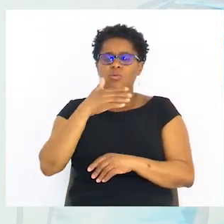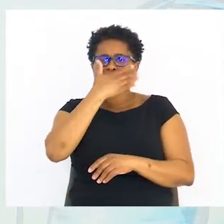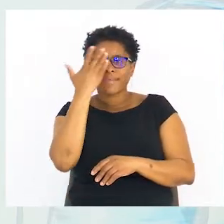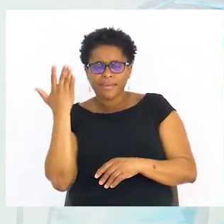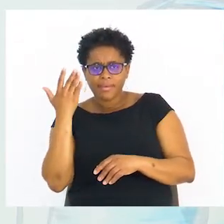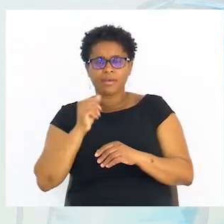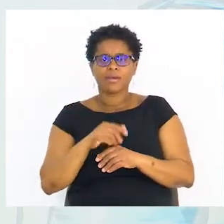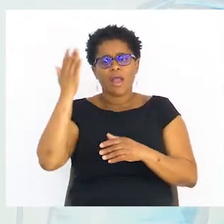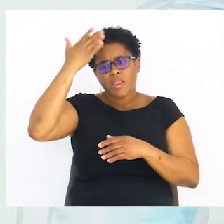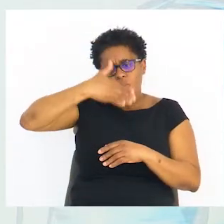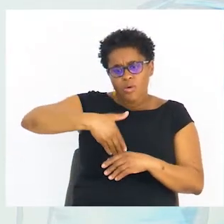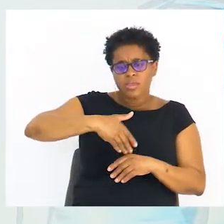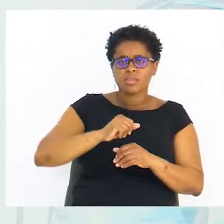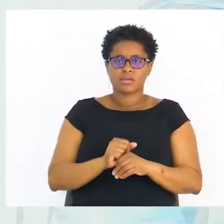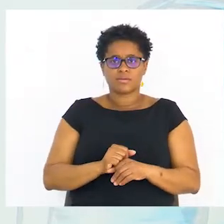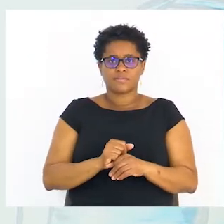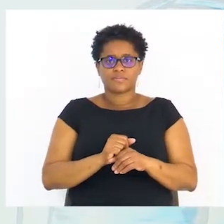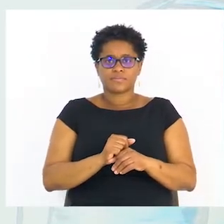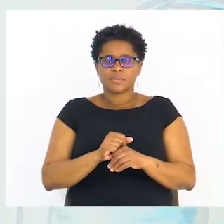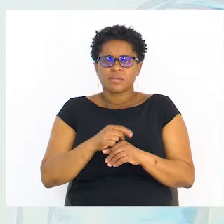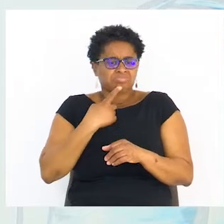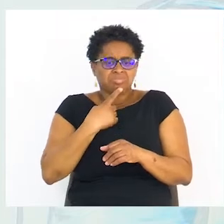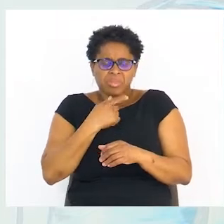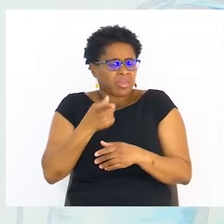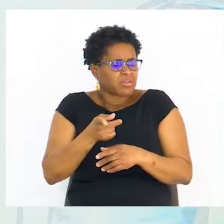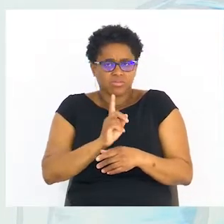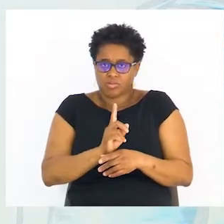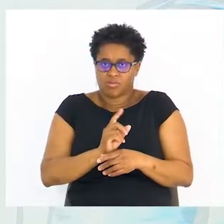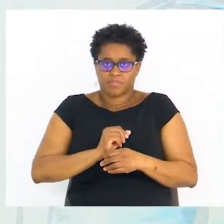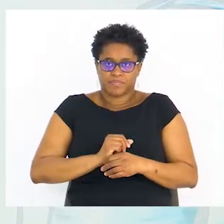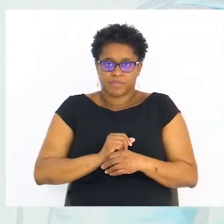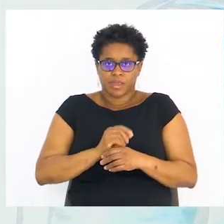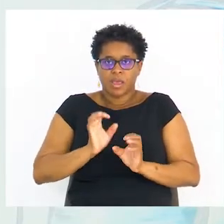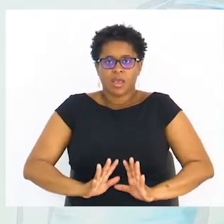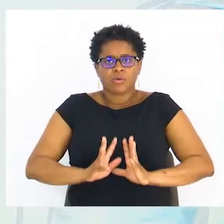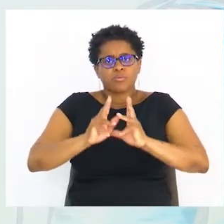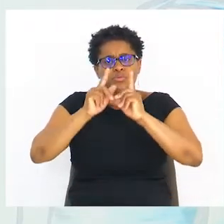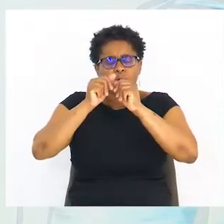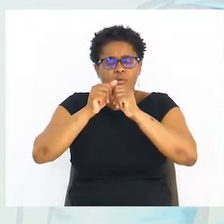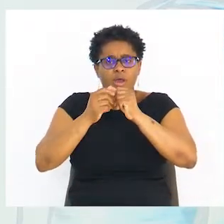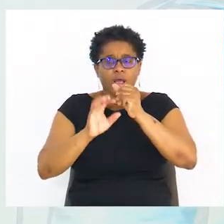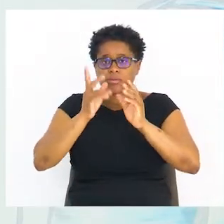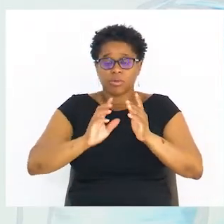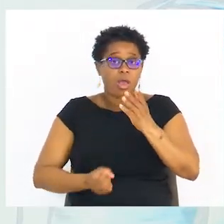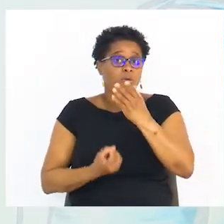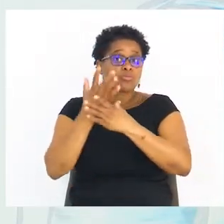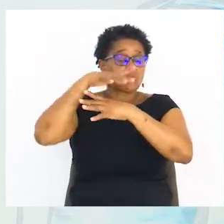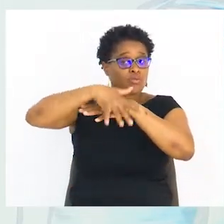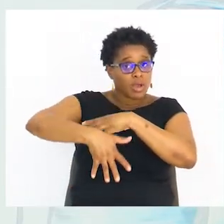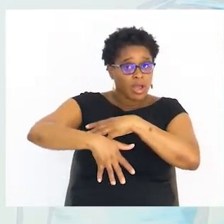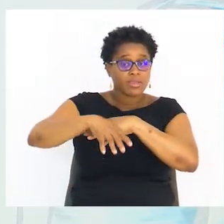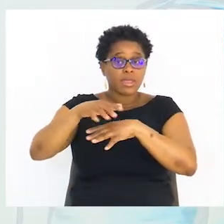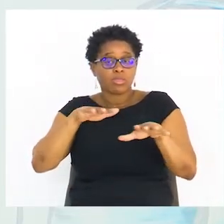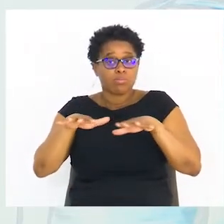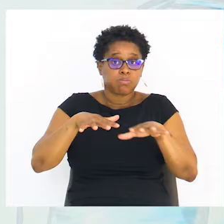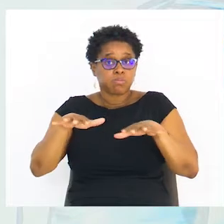dia, a noite. Não compreendiam isso. A erupção vulcânica, terremoto,